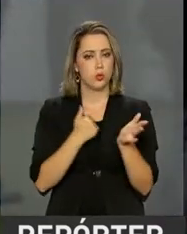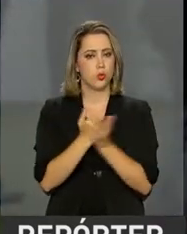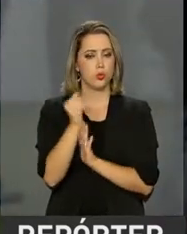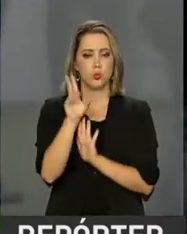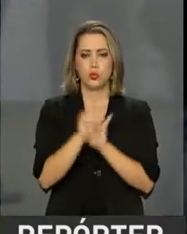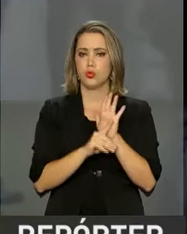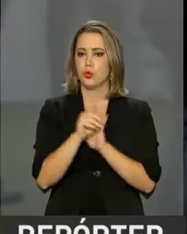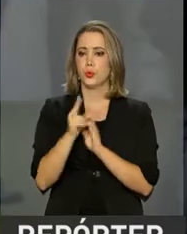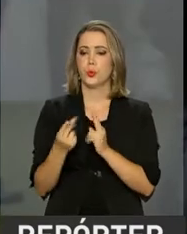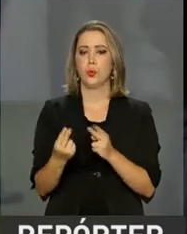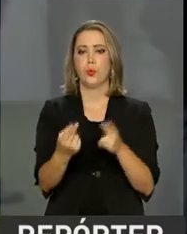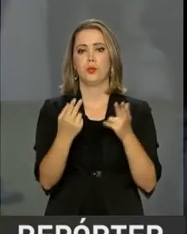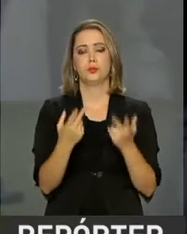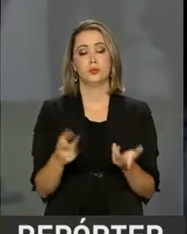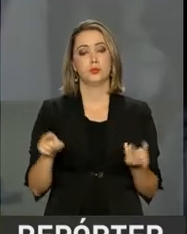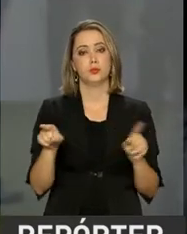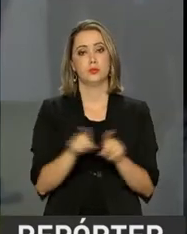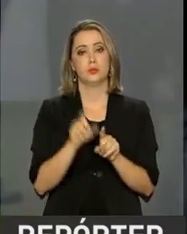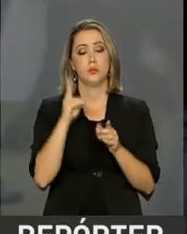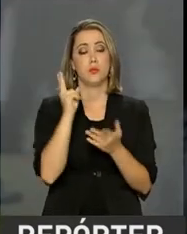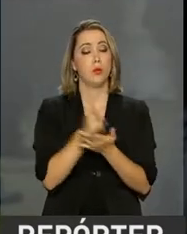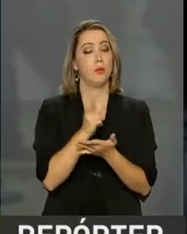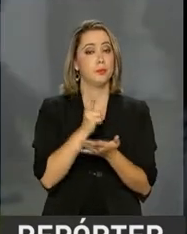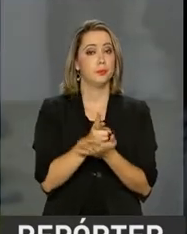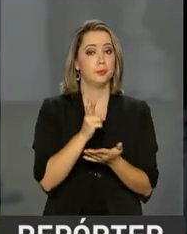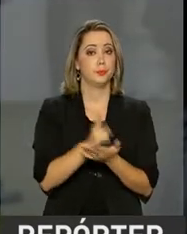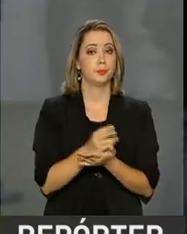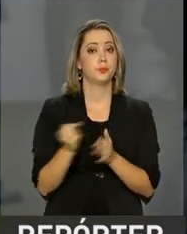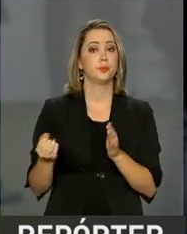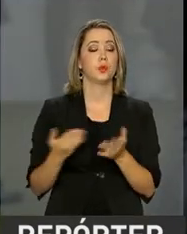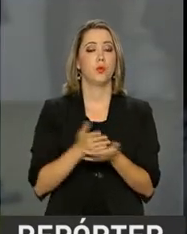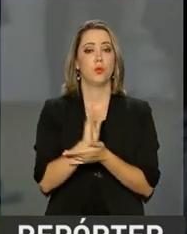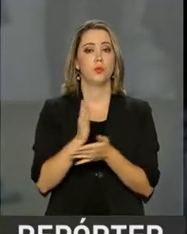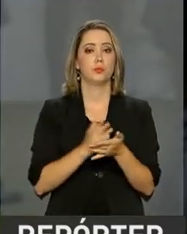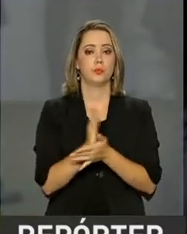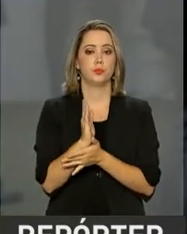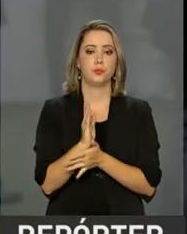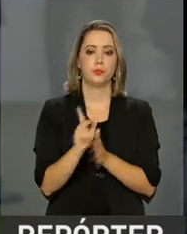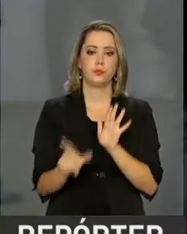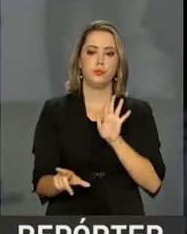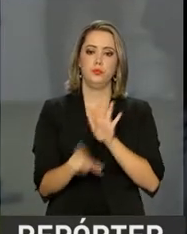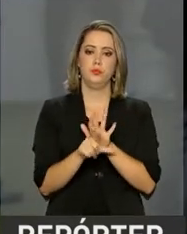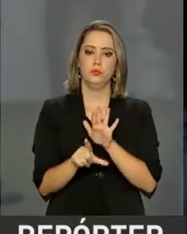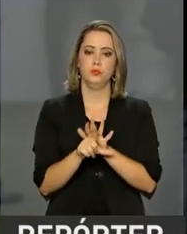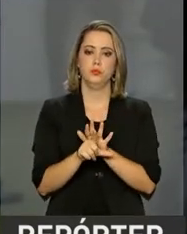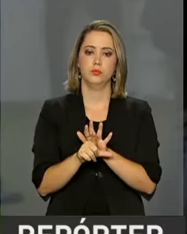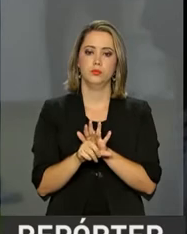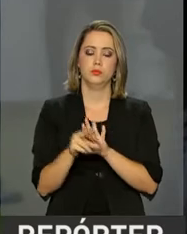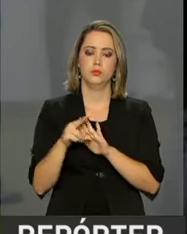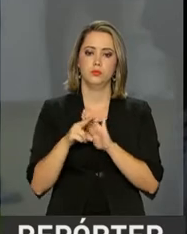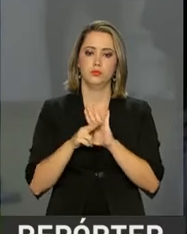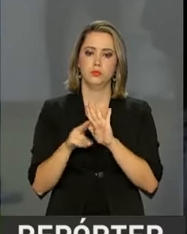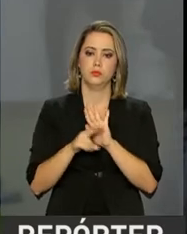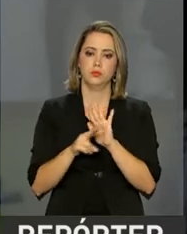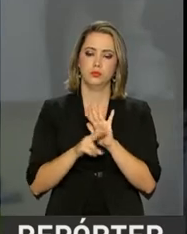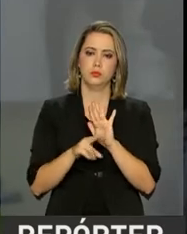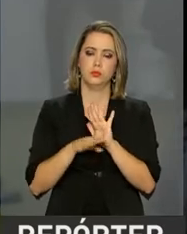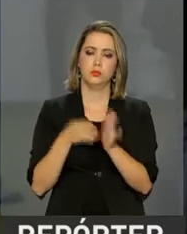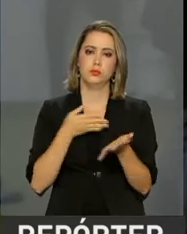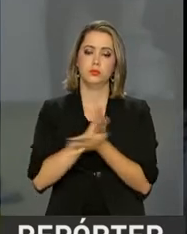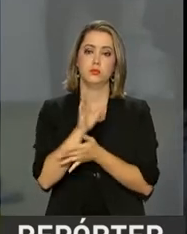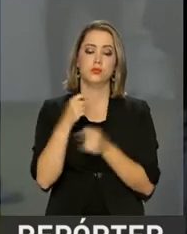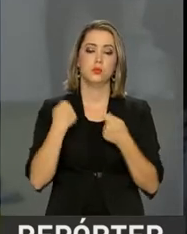continuam garantidos mesmo com a aprovação do projeto de lei da reforma trabalhista que para ser